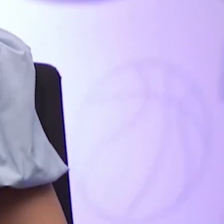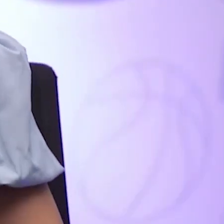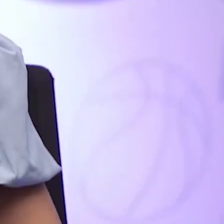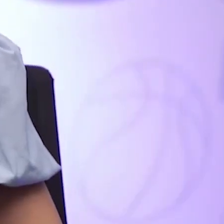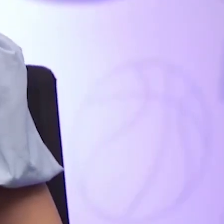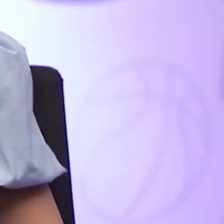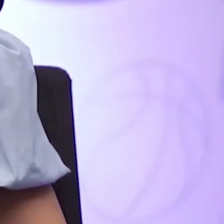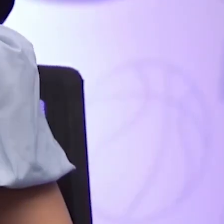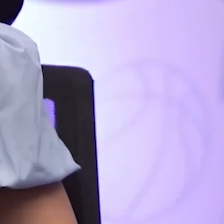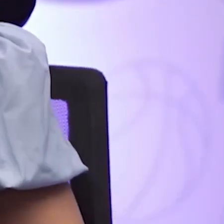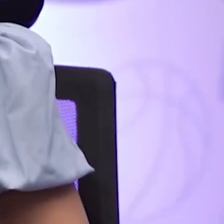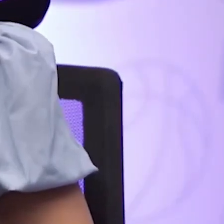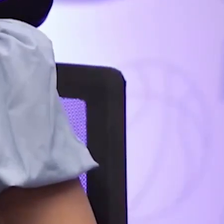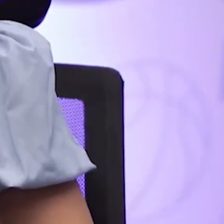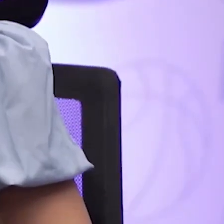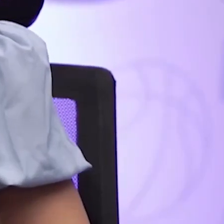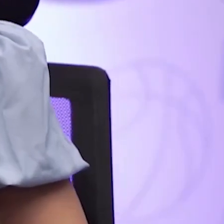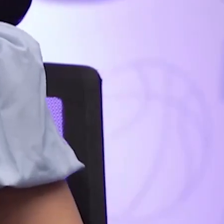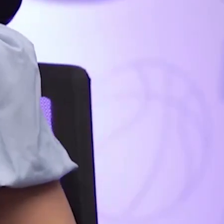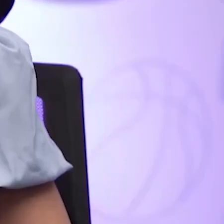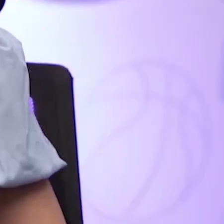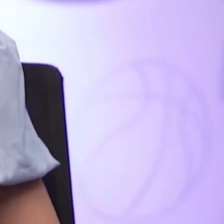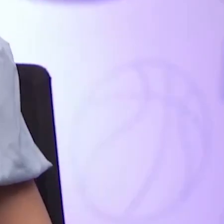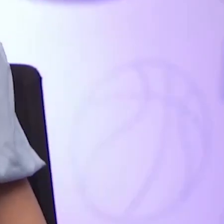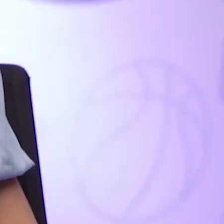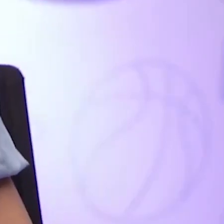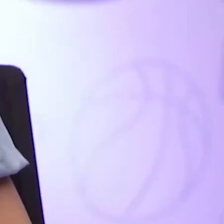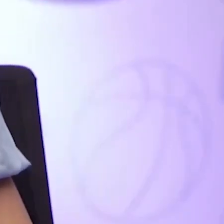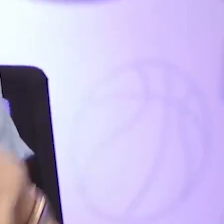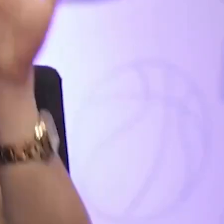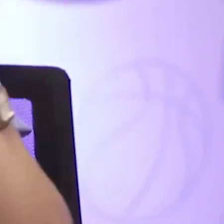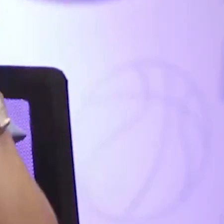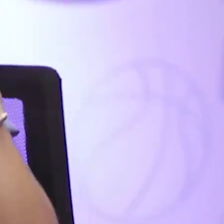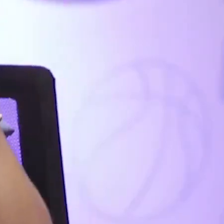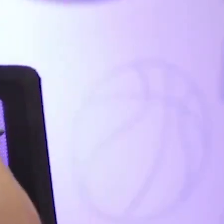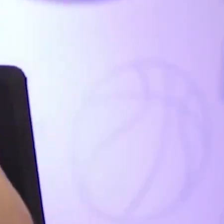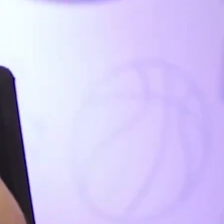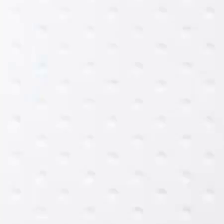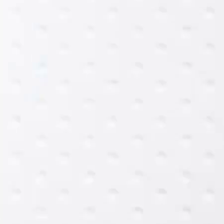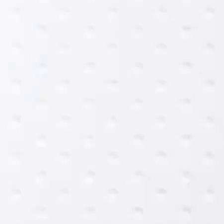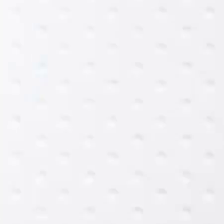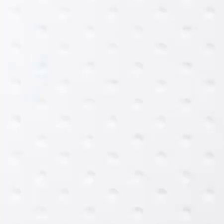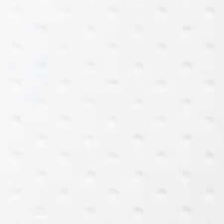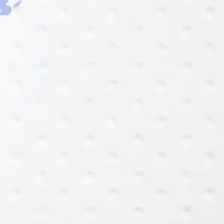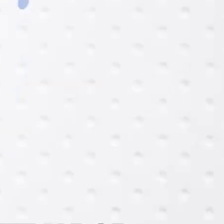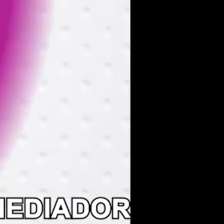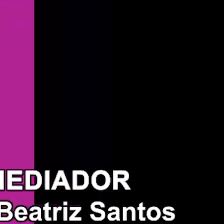Finalizando mais um episódio do podcast Papo de Recreio. Até o próximo. Beijinhos.